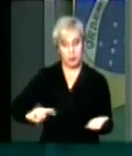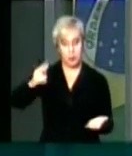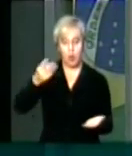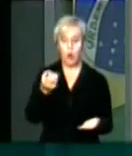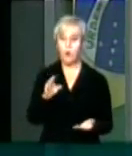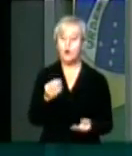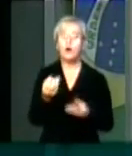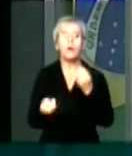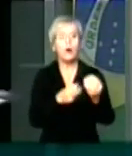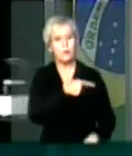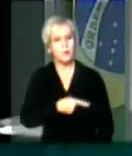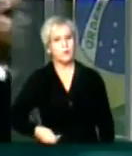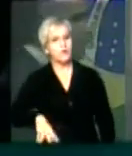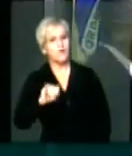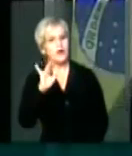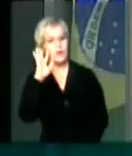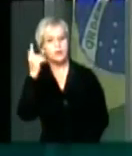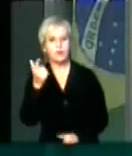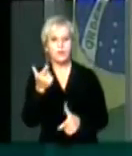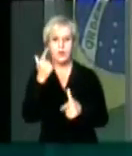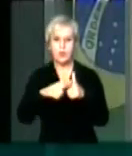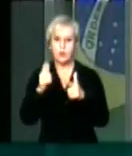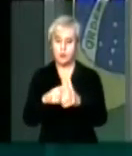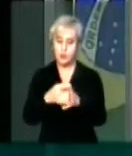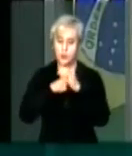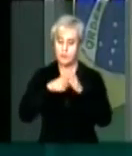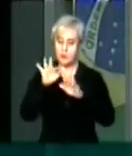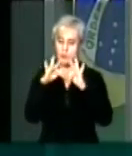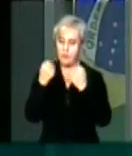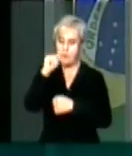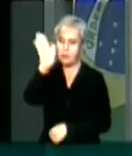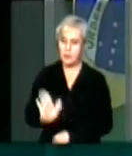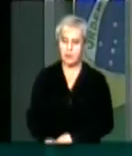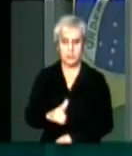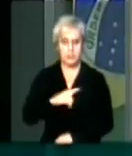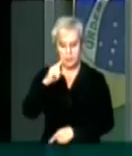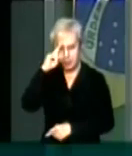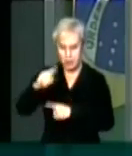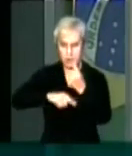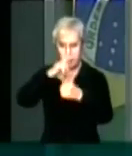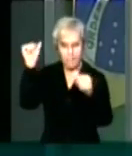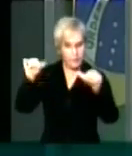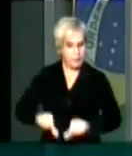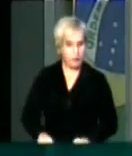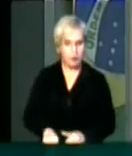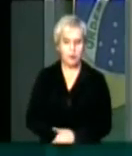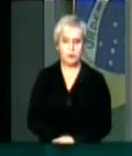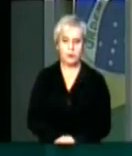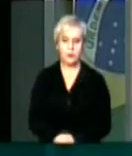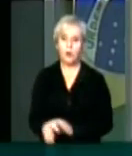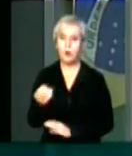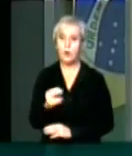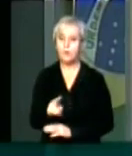é que ela vai resolver o endividamento das famílias brasileiras que estão a cada dia mais endividadas.